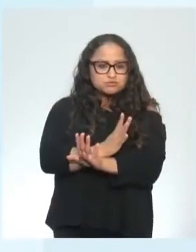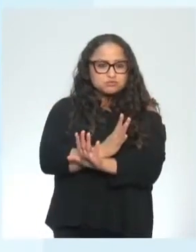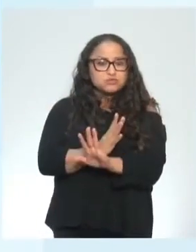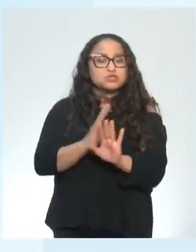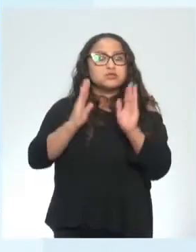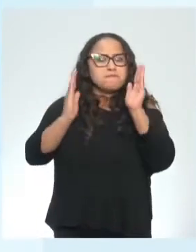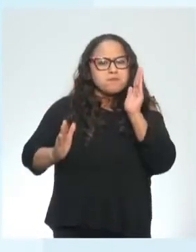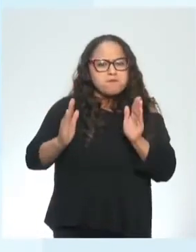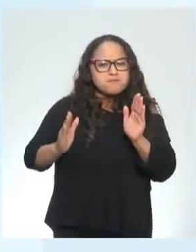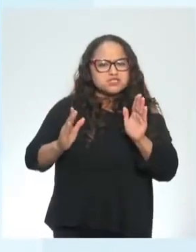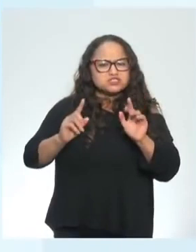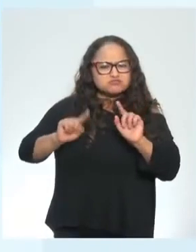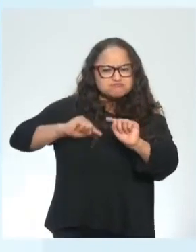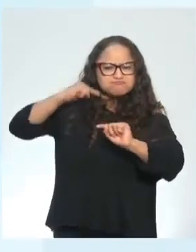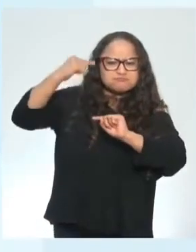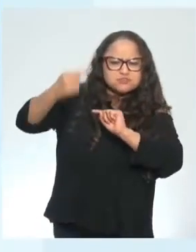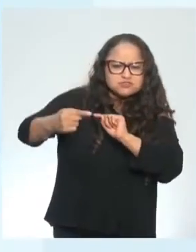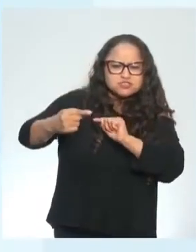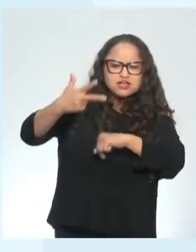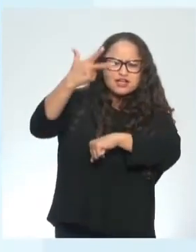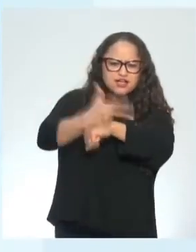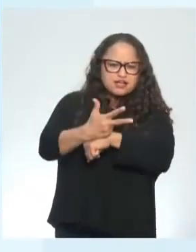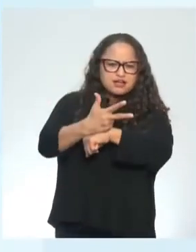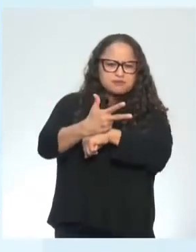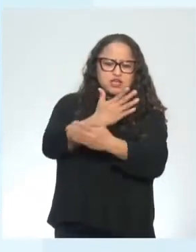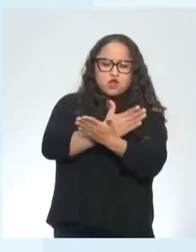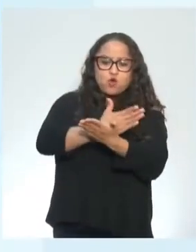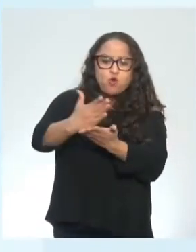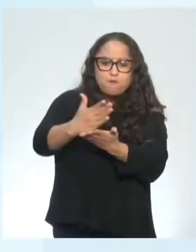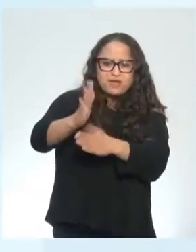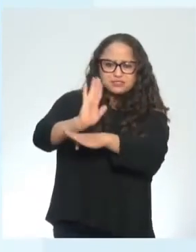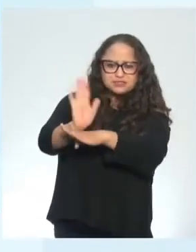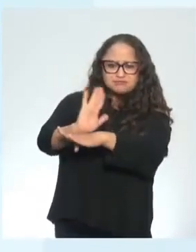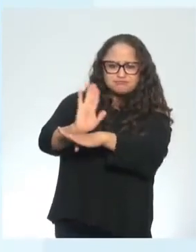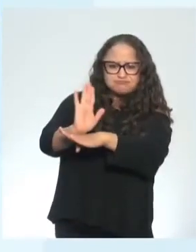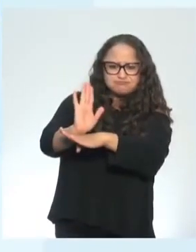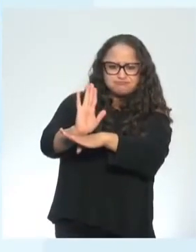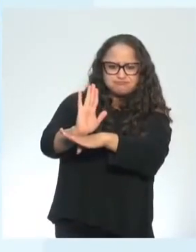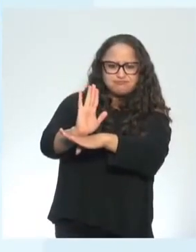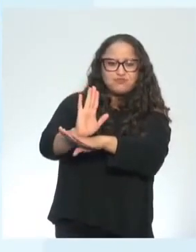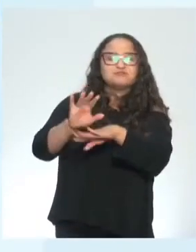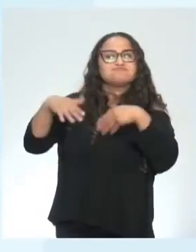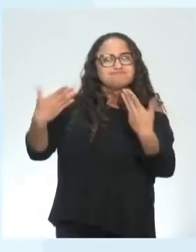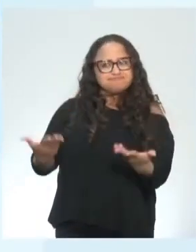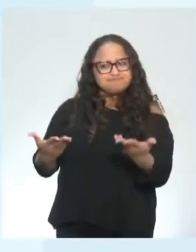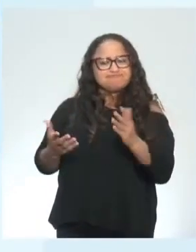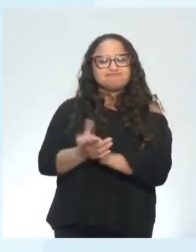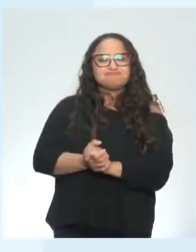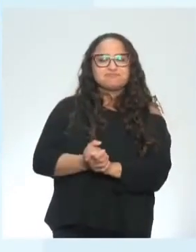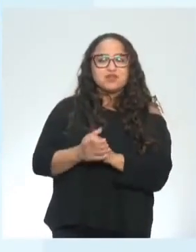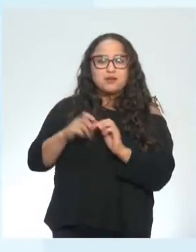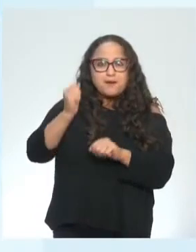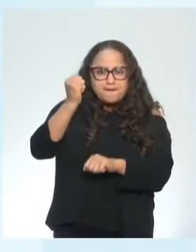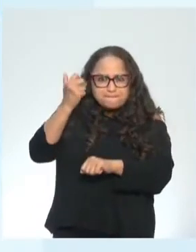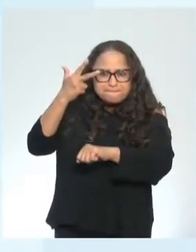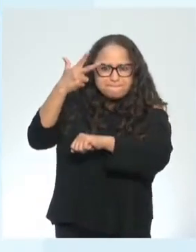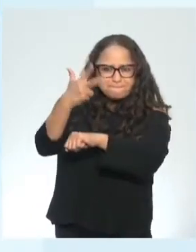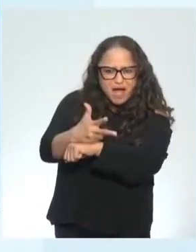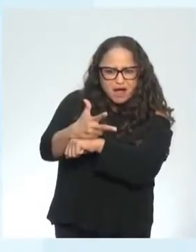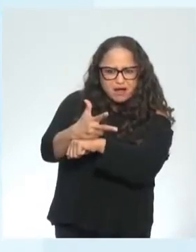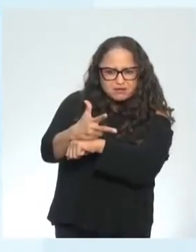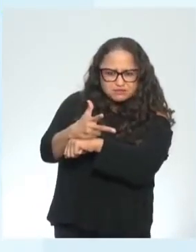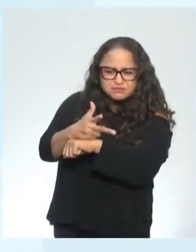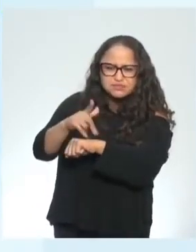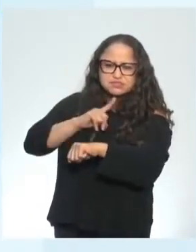prediction Here's the moment to Turn on the camera and Stars The Sims é um momento então de ligar ter não